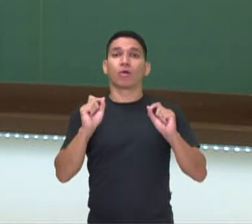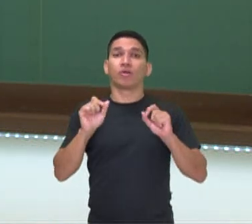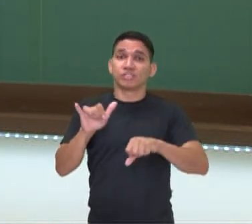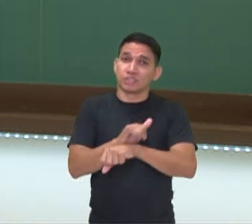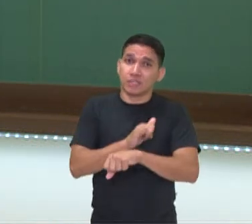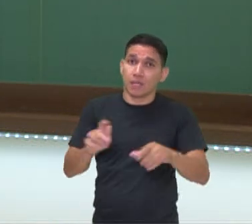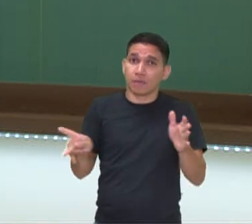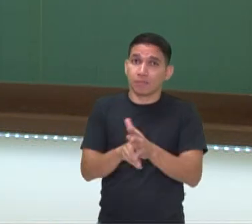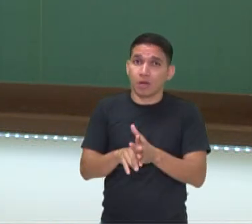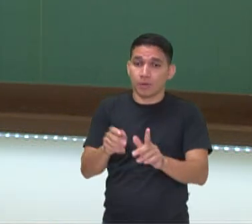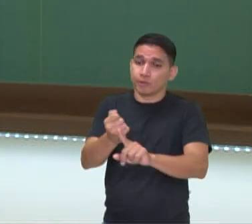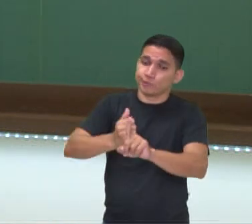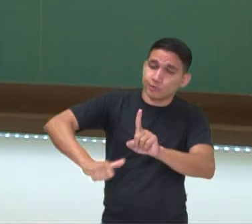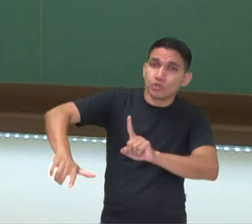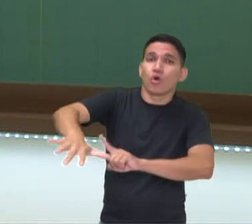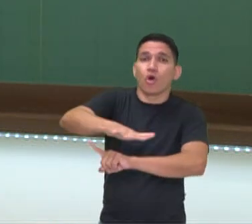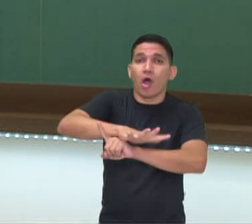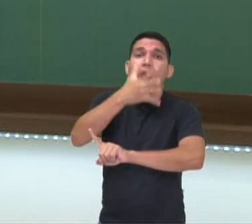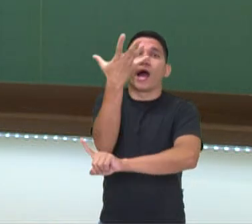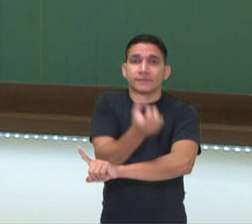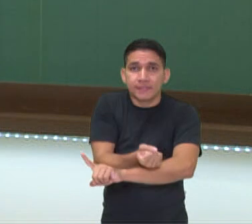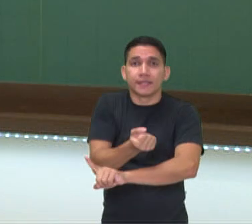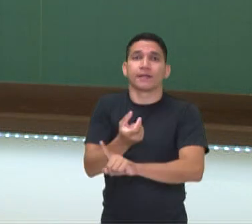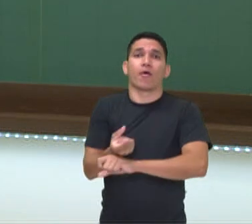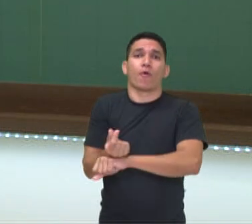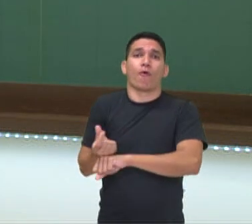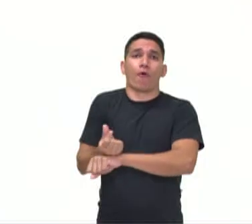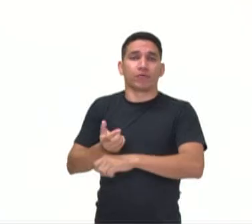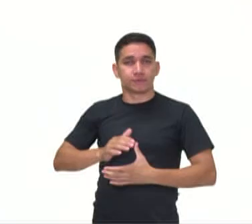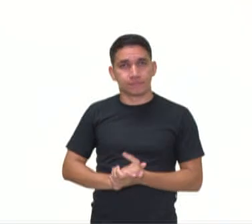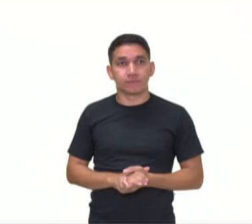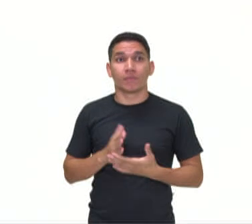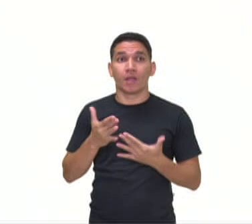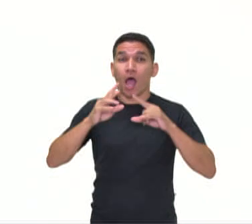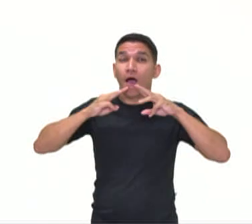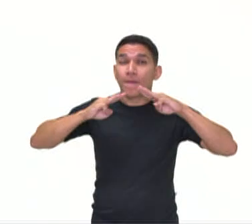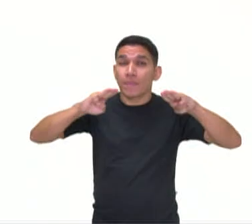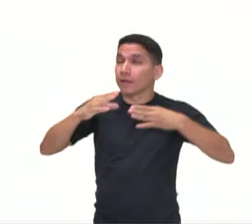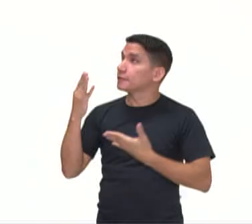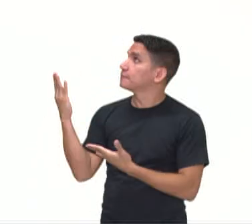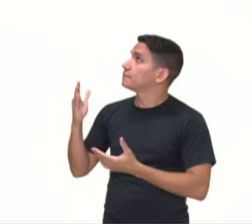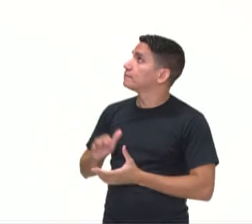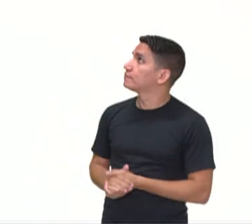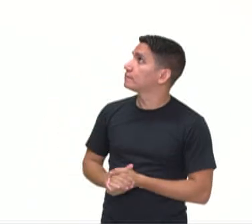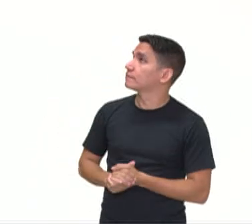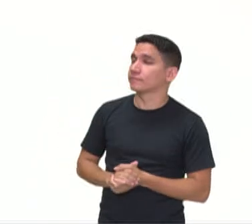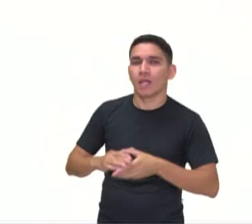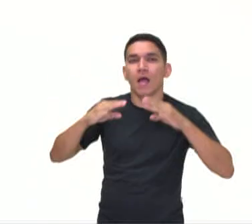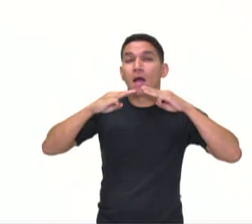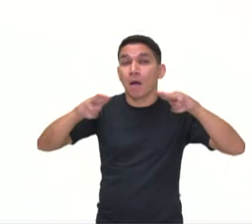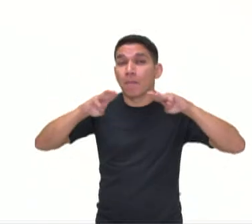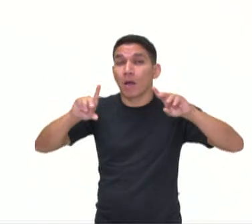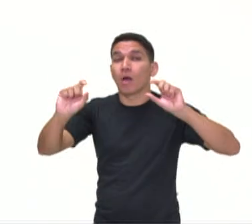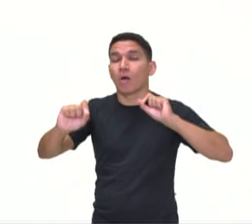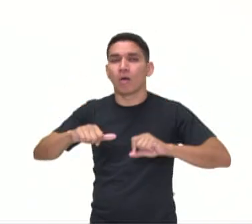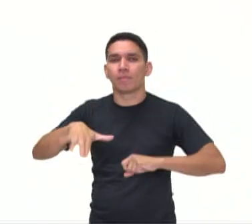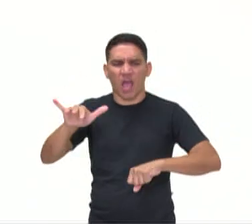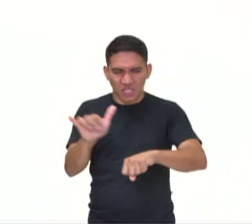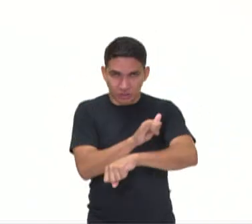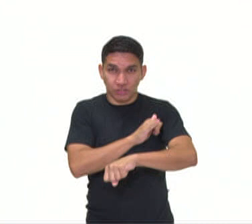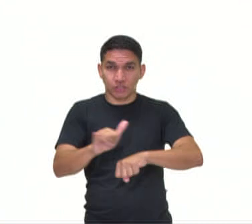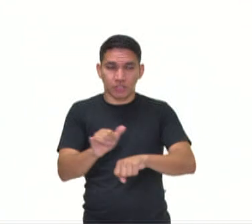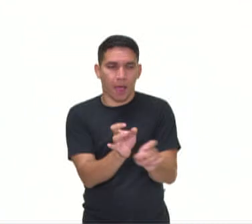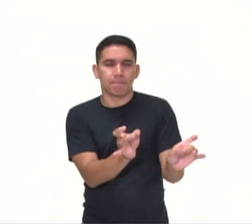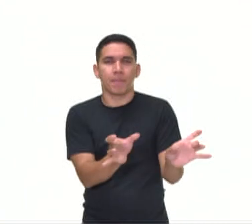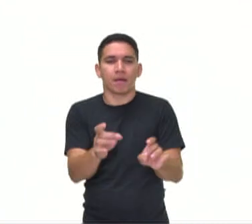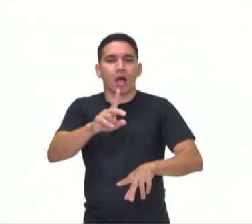Por essa sociedade de consumo. E aqui, ó, a propaganda, olha só, a propaganda e demais estratégias